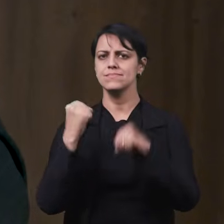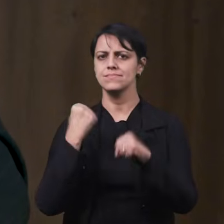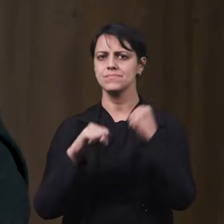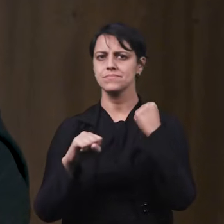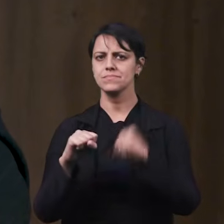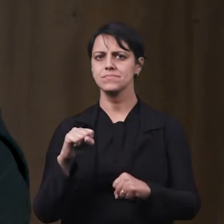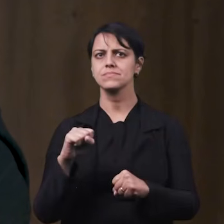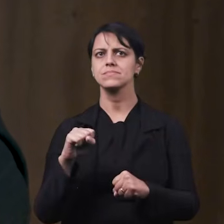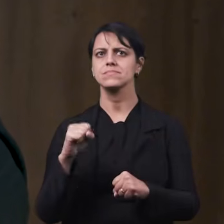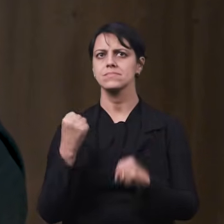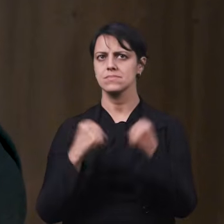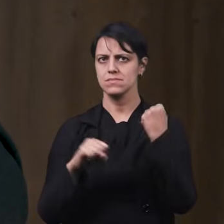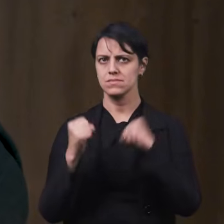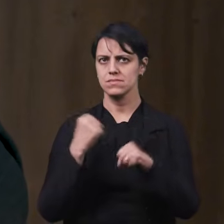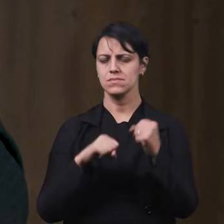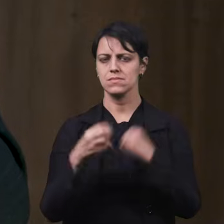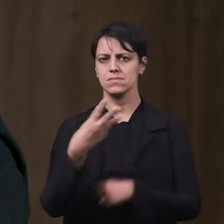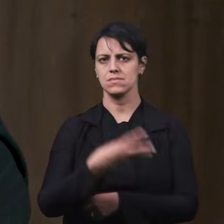Salmo